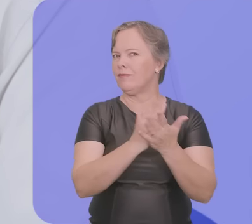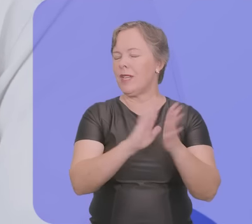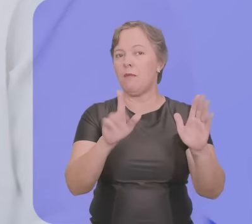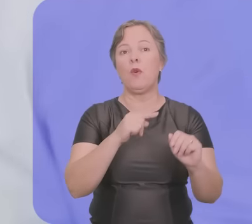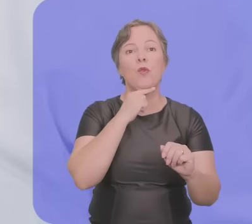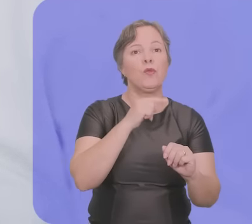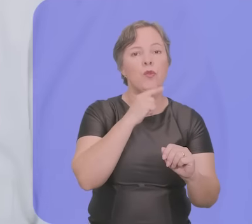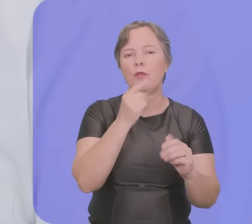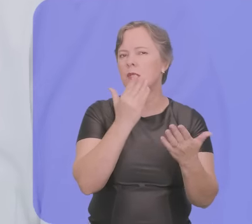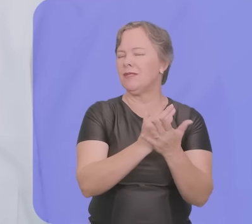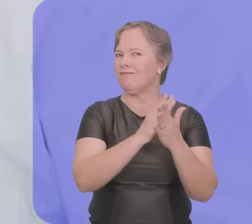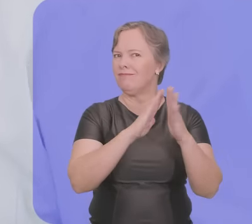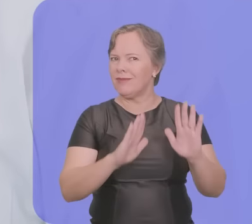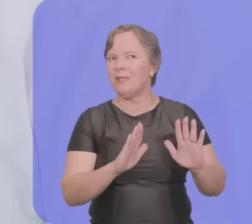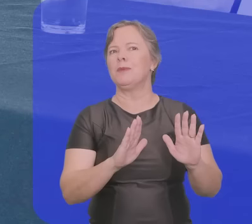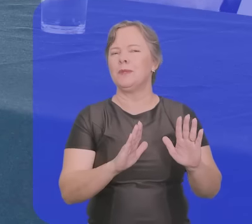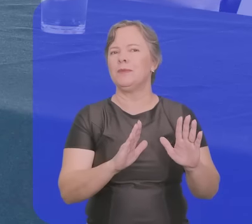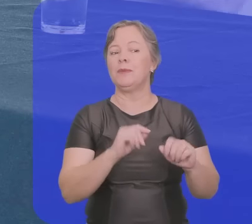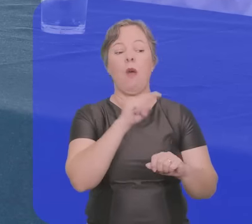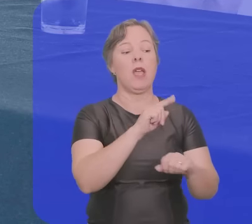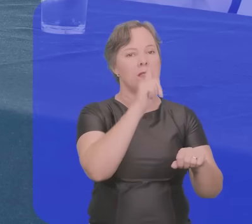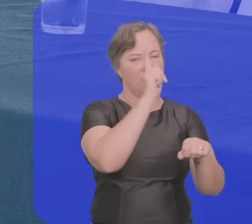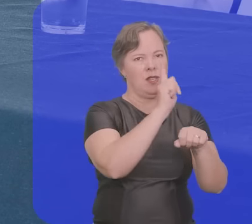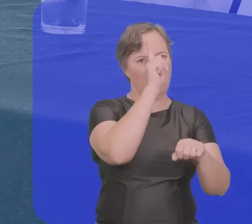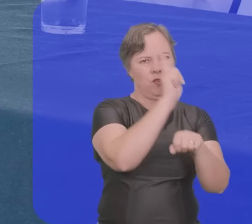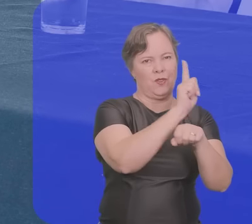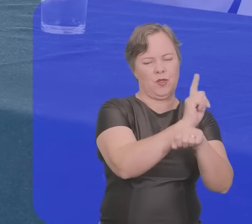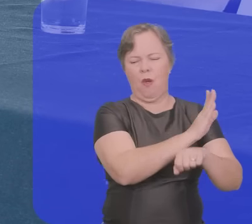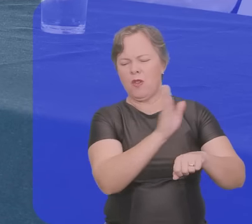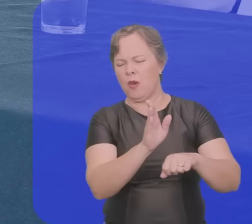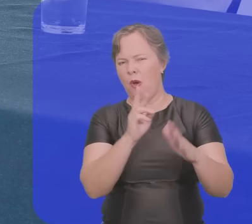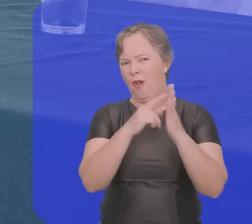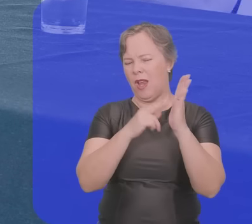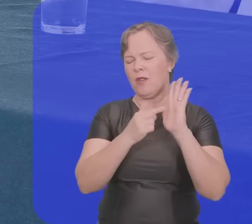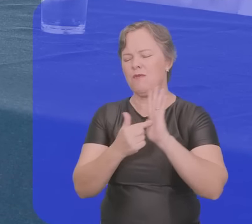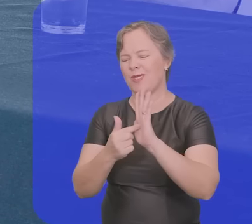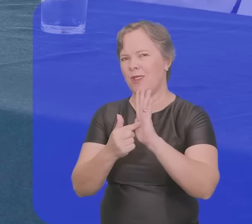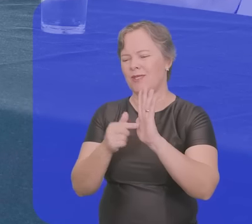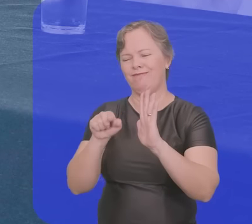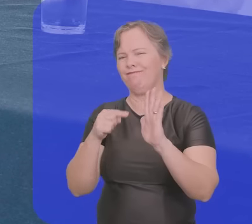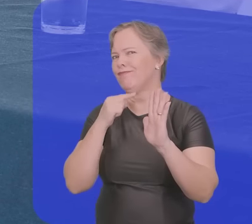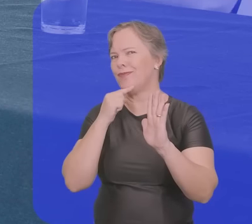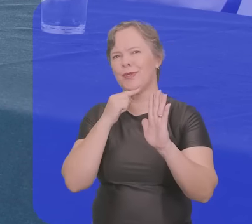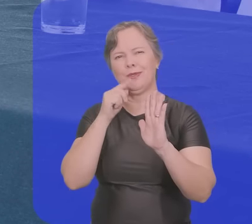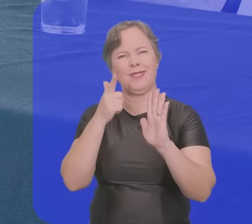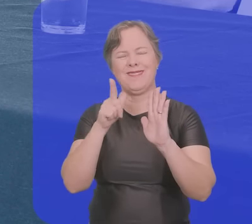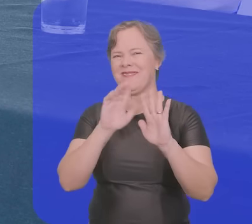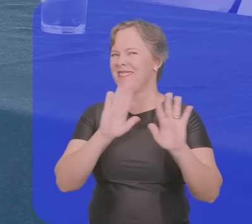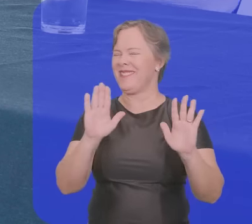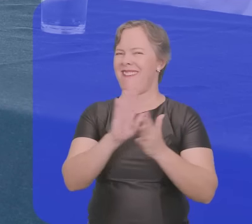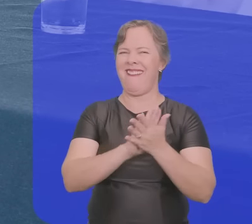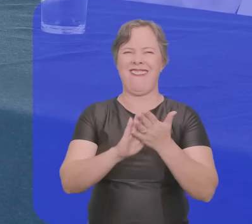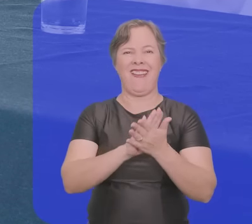esse gestor, quando ele chegou na reunião munido desse relatório, ele não tinha o que se debater sobre